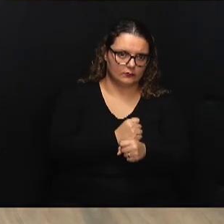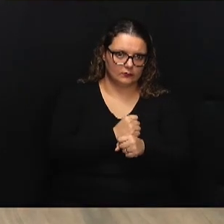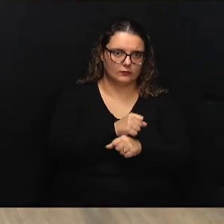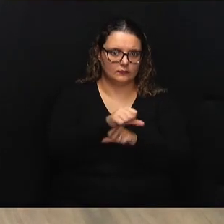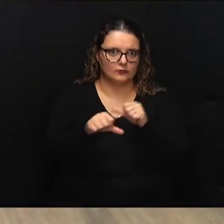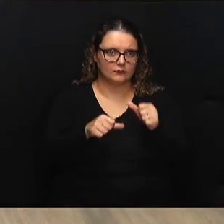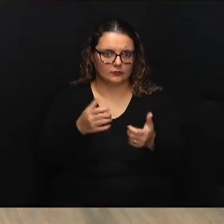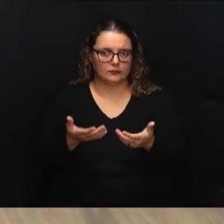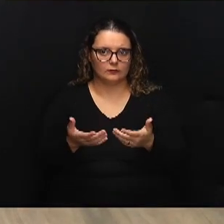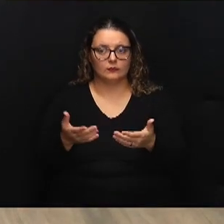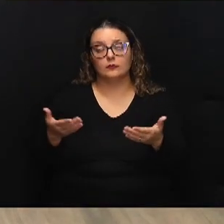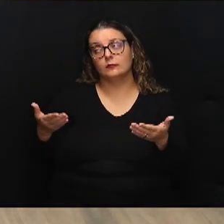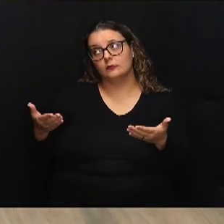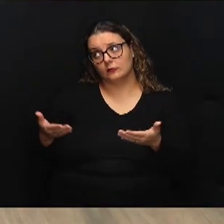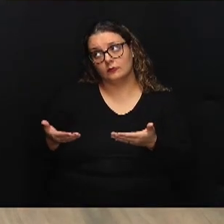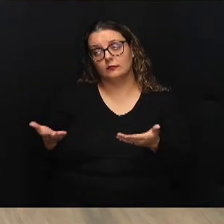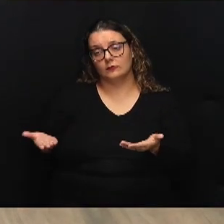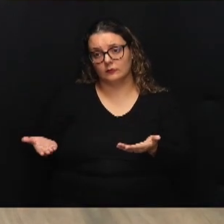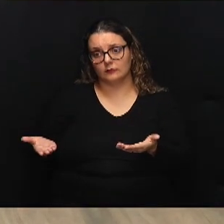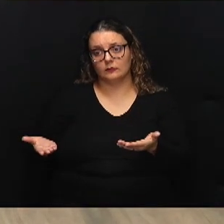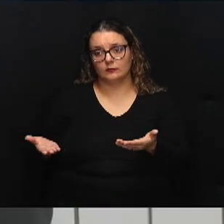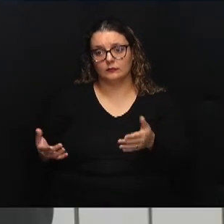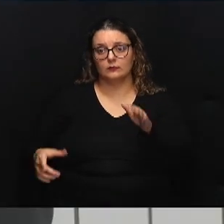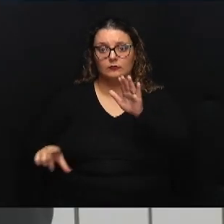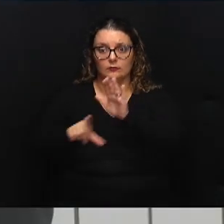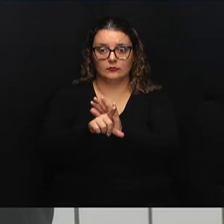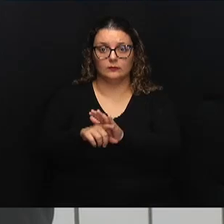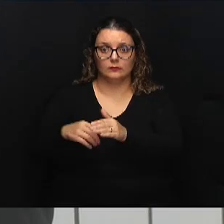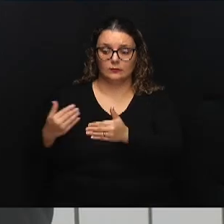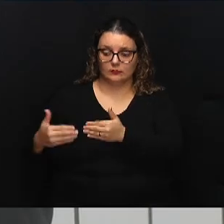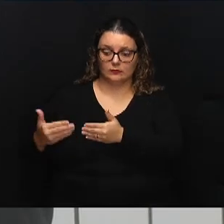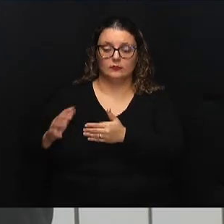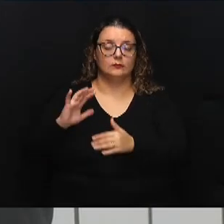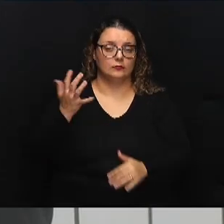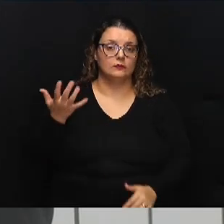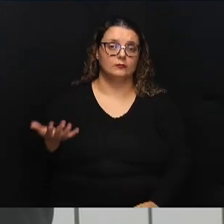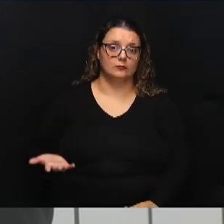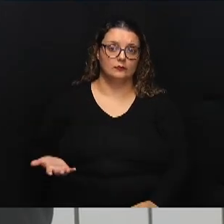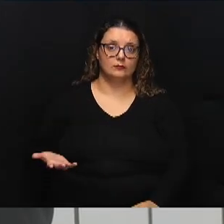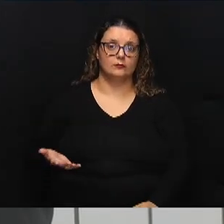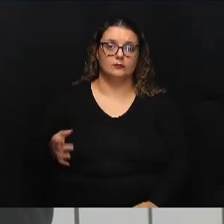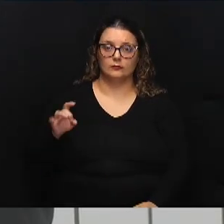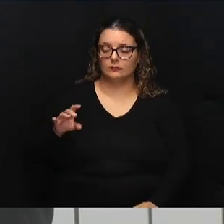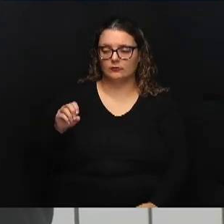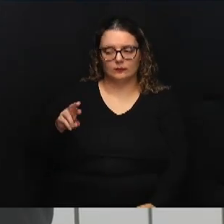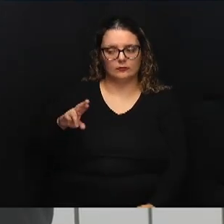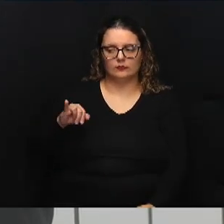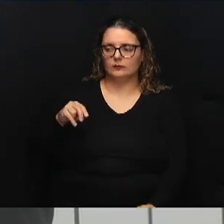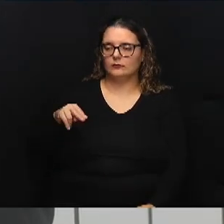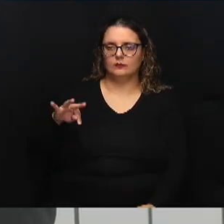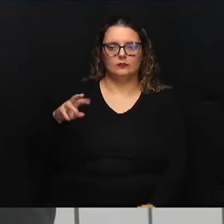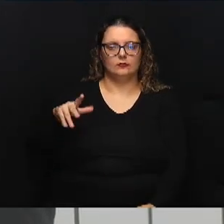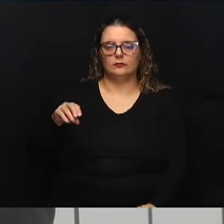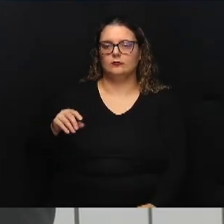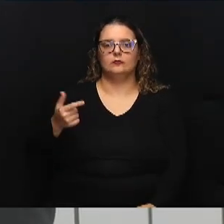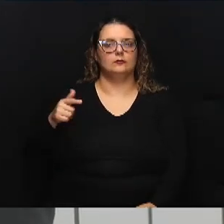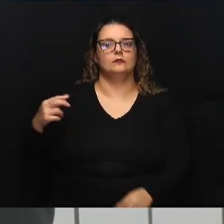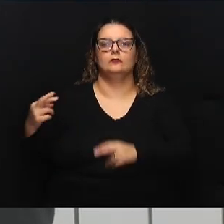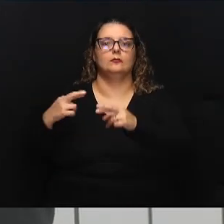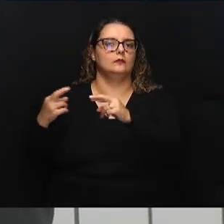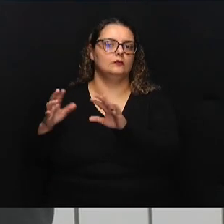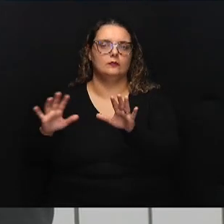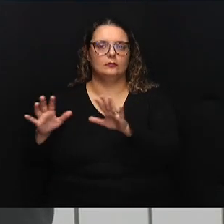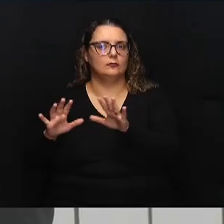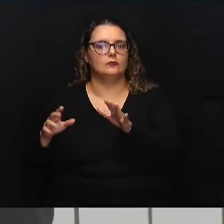muda? Hoje, com a lei já vigindo, é só orientação, não vai ter